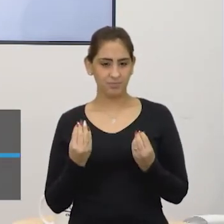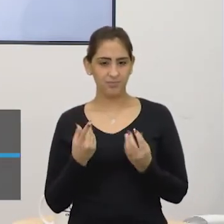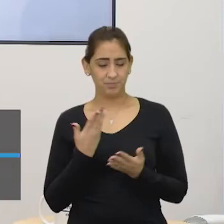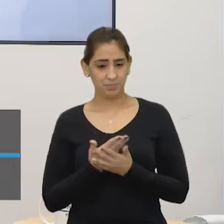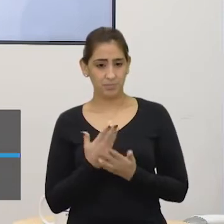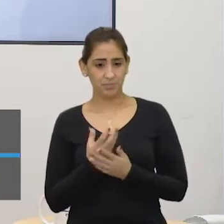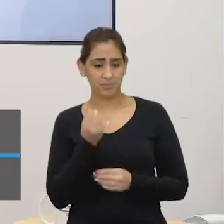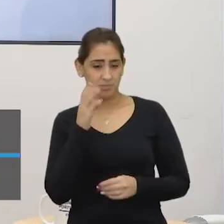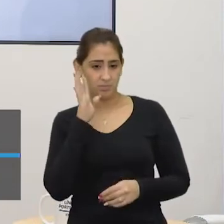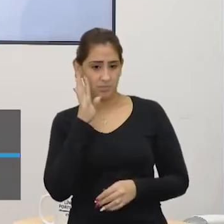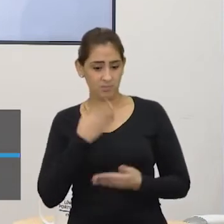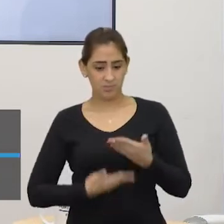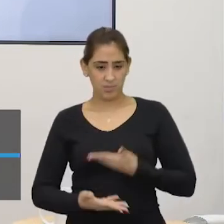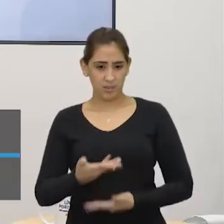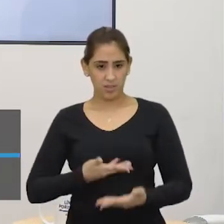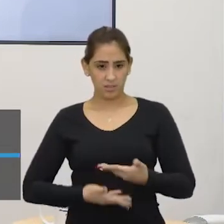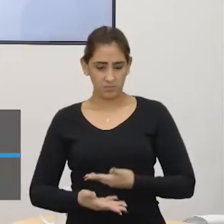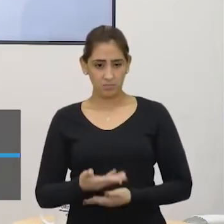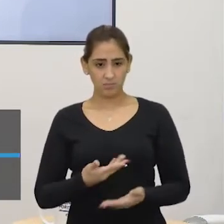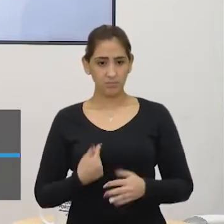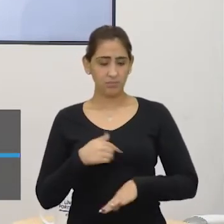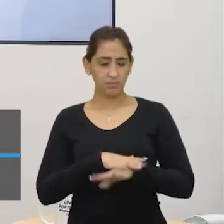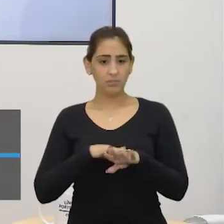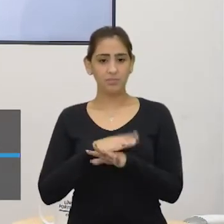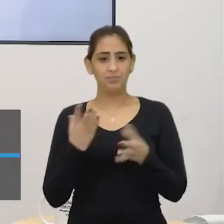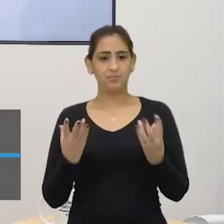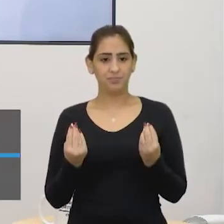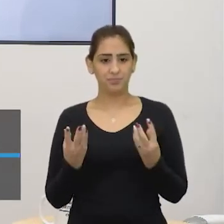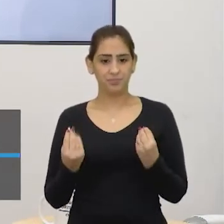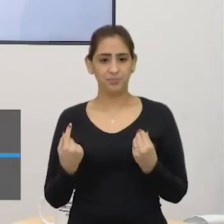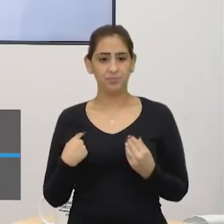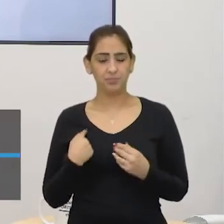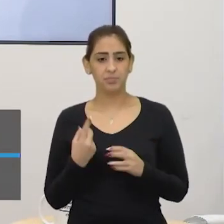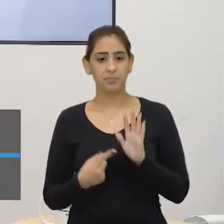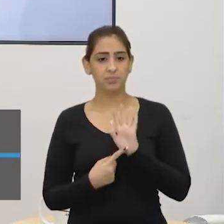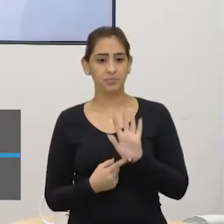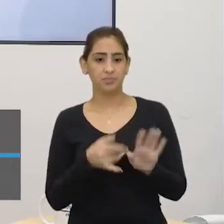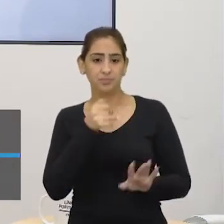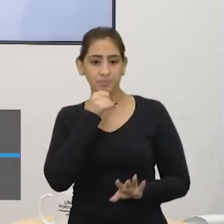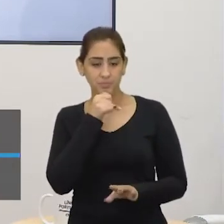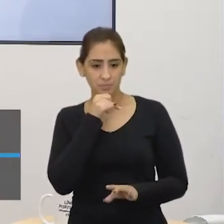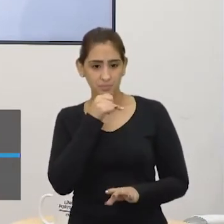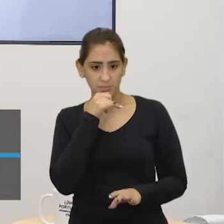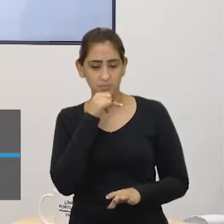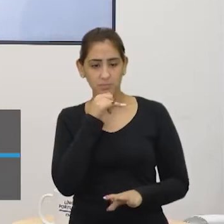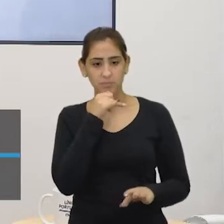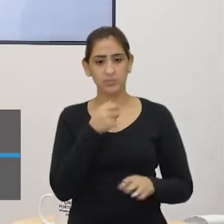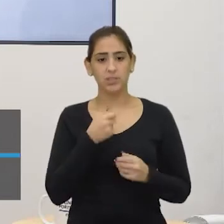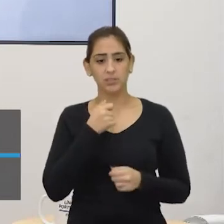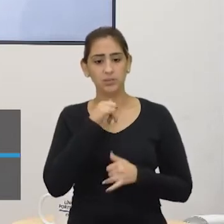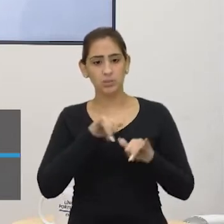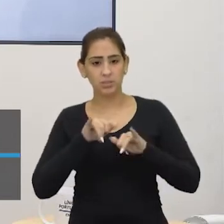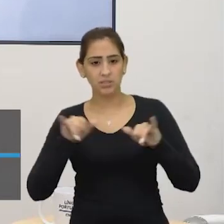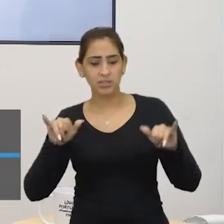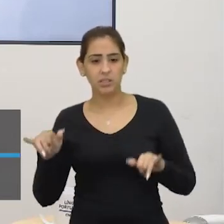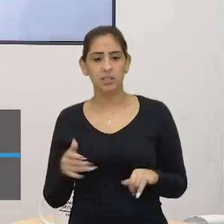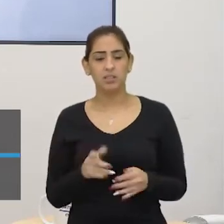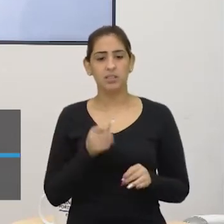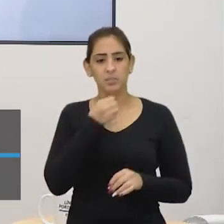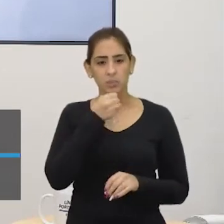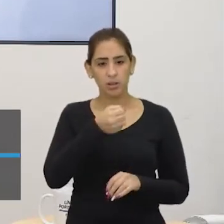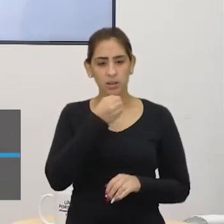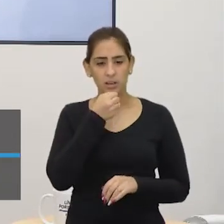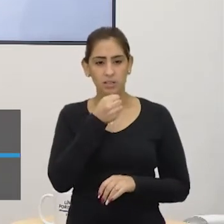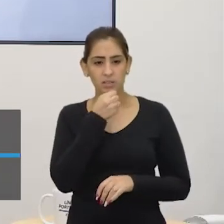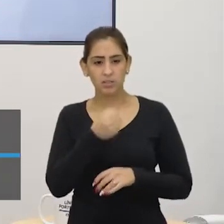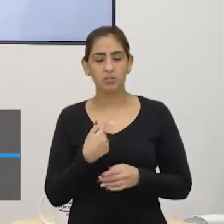bem interativa, em que conversaremos muito. Eu vou dar alguns exemplos de reportagens, notícias que viraram reportagens, vou perguntar